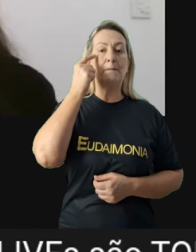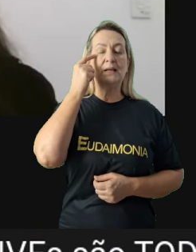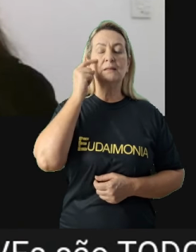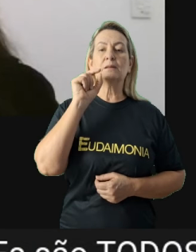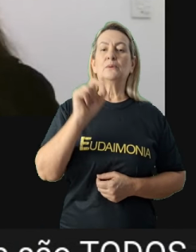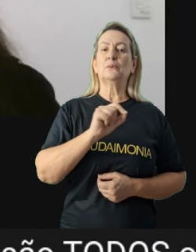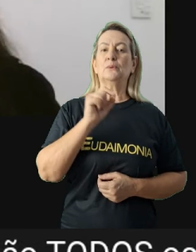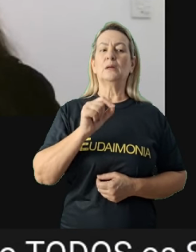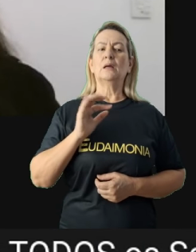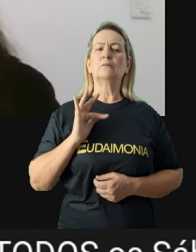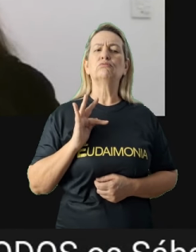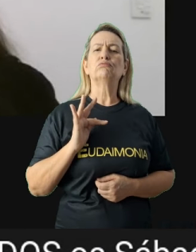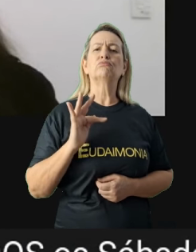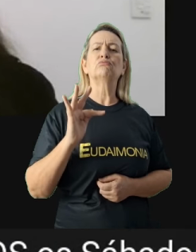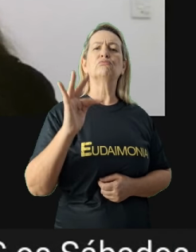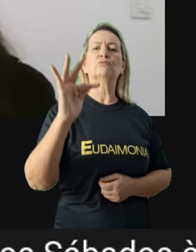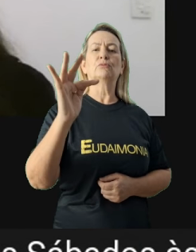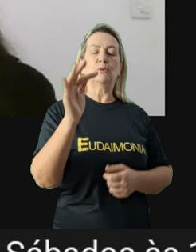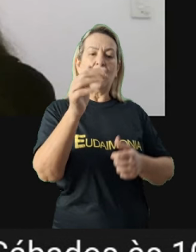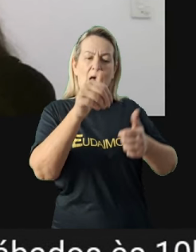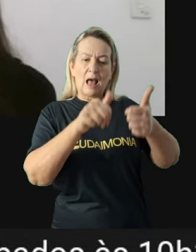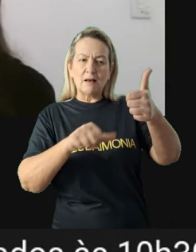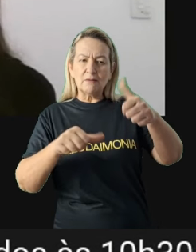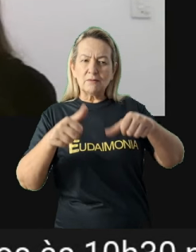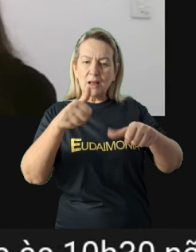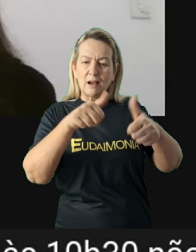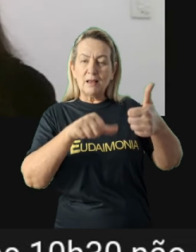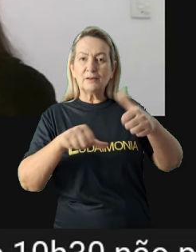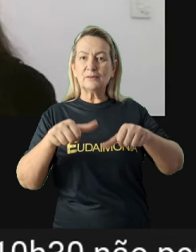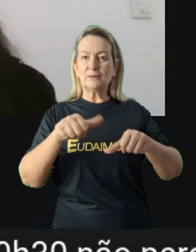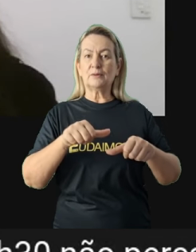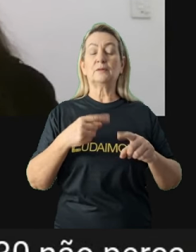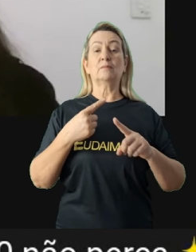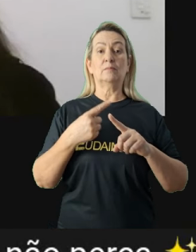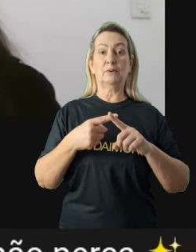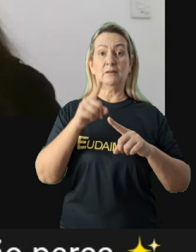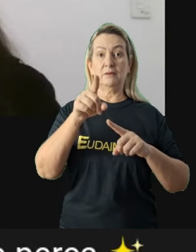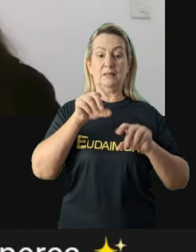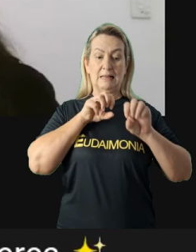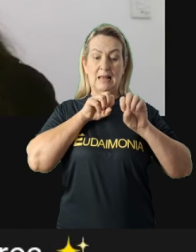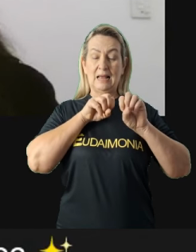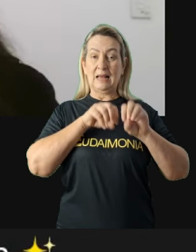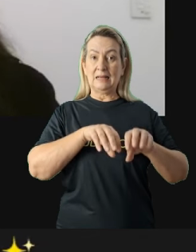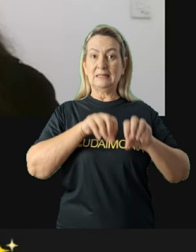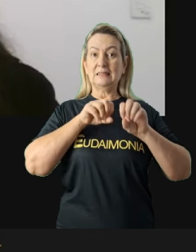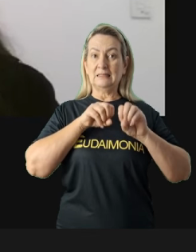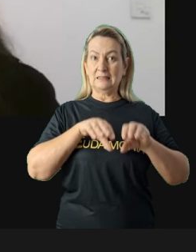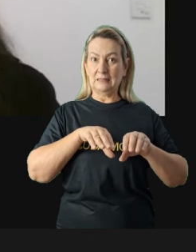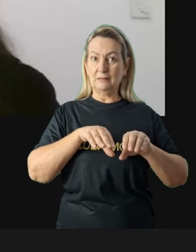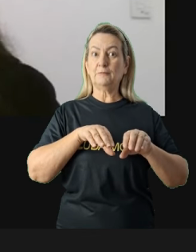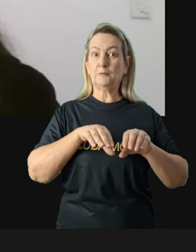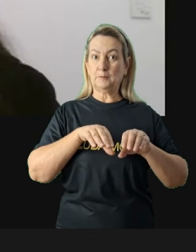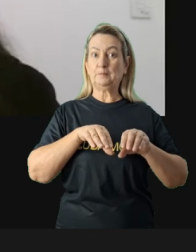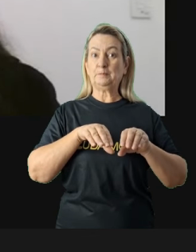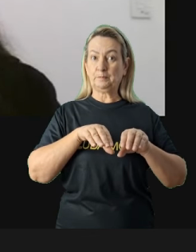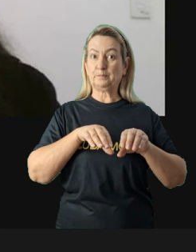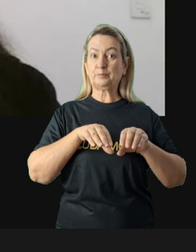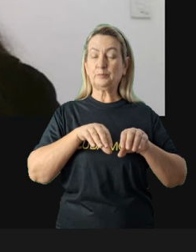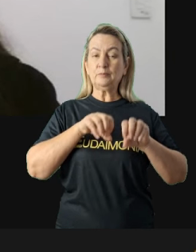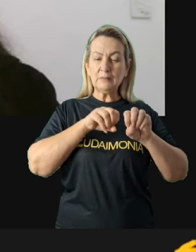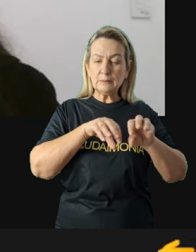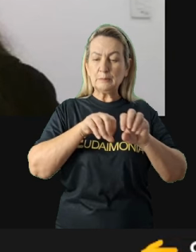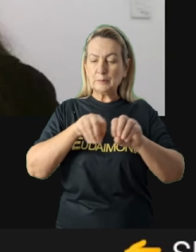Ó, deixou quicando pra gente pensar o seguinte, tá? O futuro das avaliações. Porque, afinal de contas, quando você está